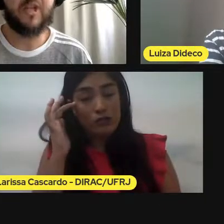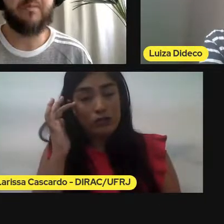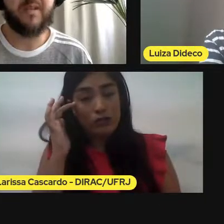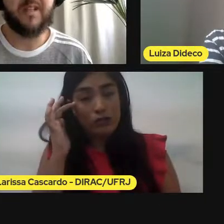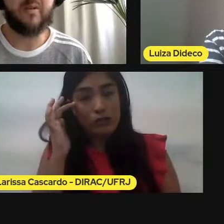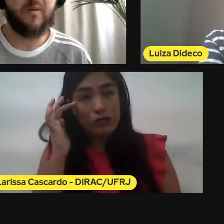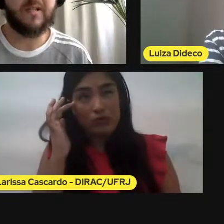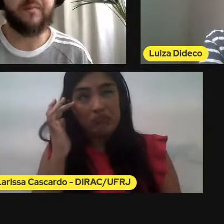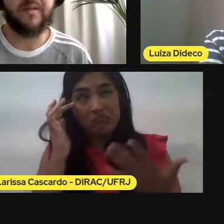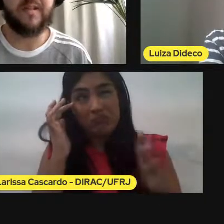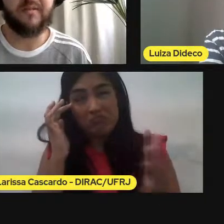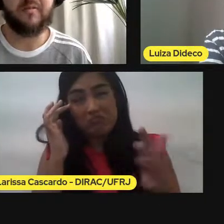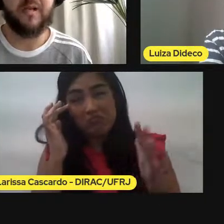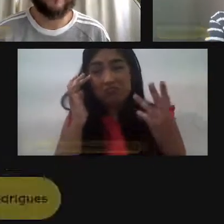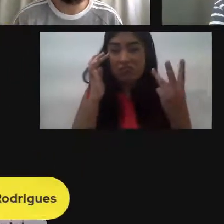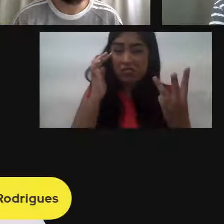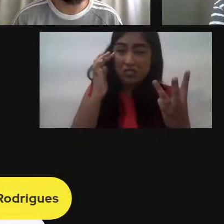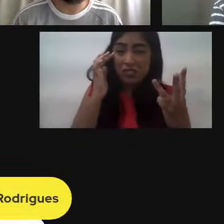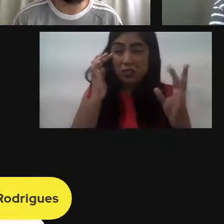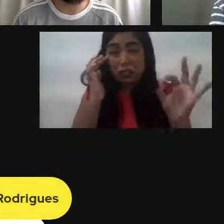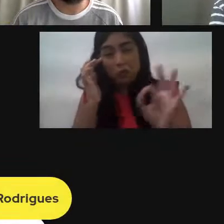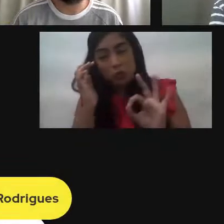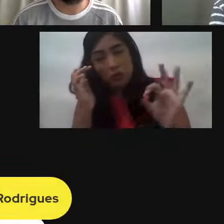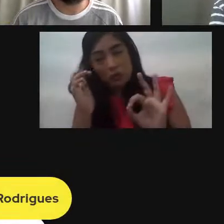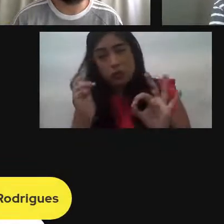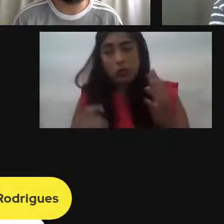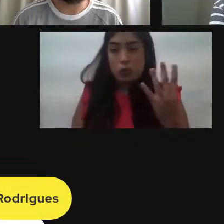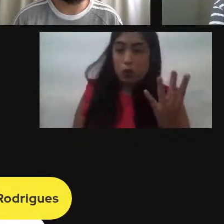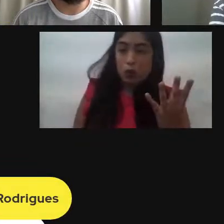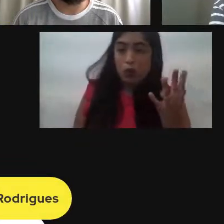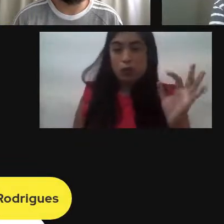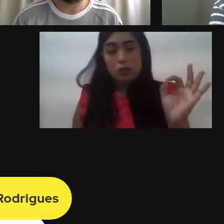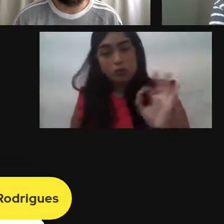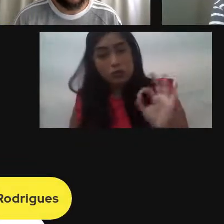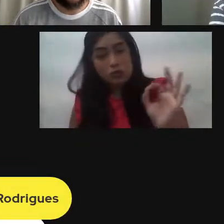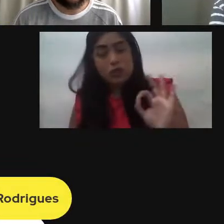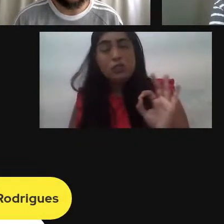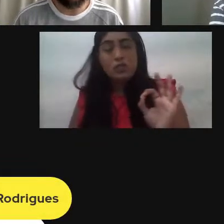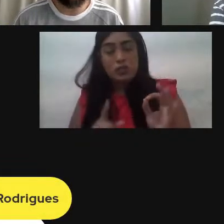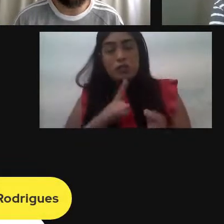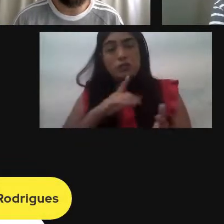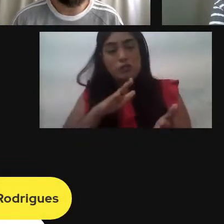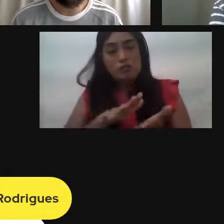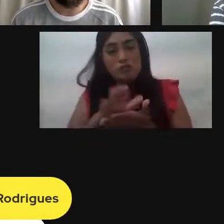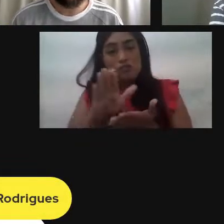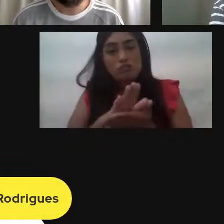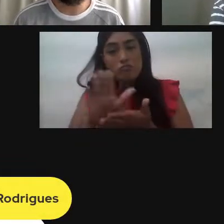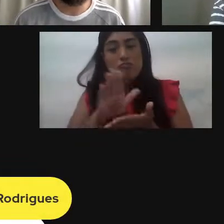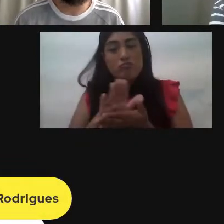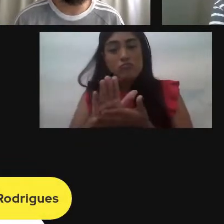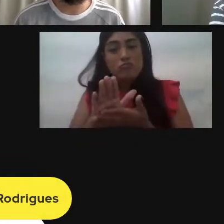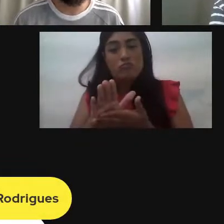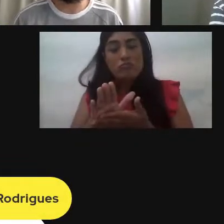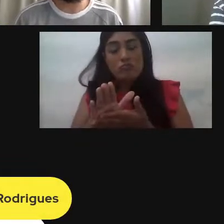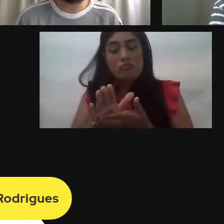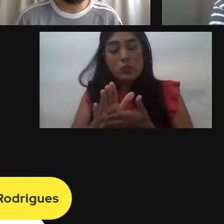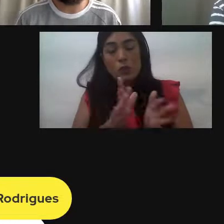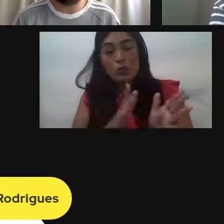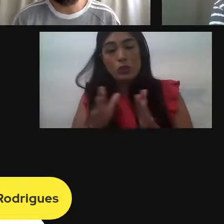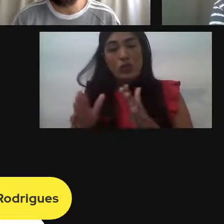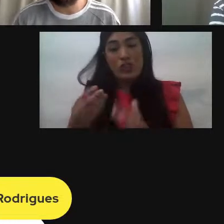menos de 3%, 4% tiveram publicação do Fernando Pessoa durante a vida dele. Fernando Pessoa